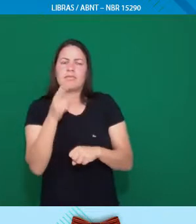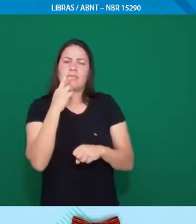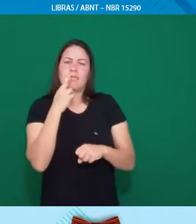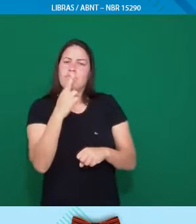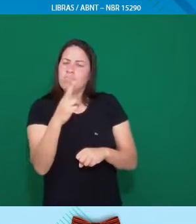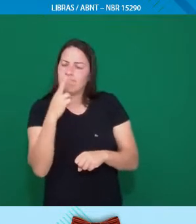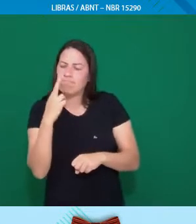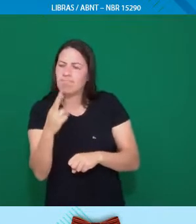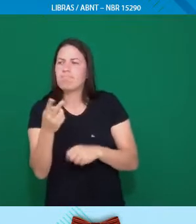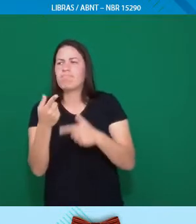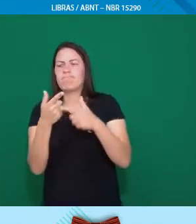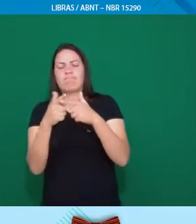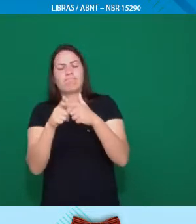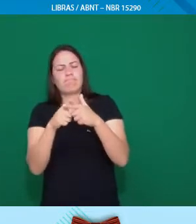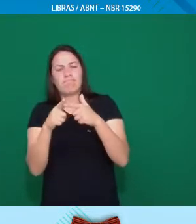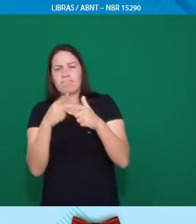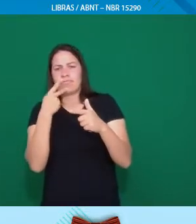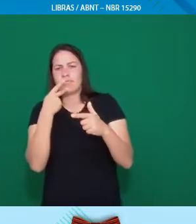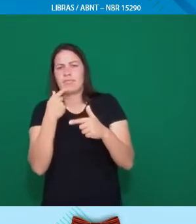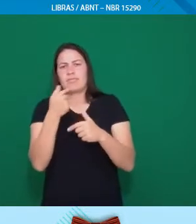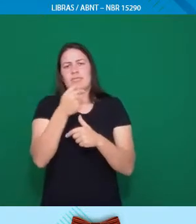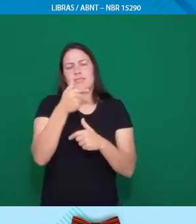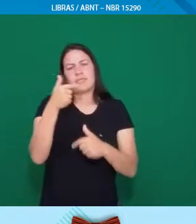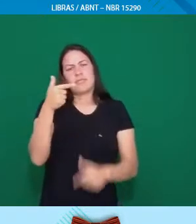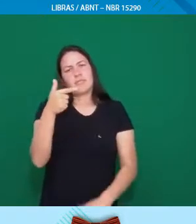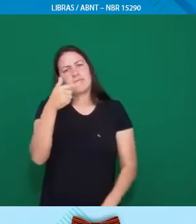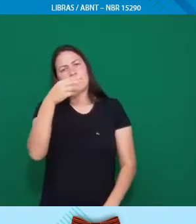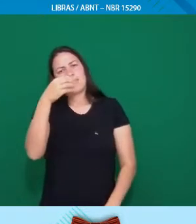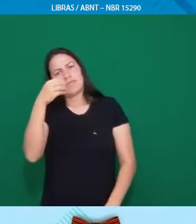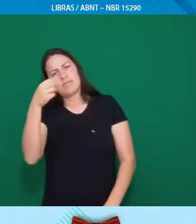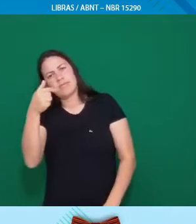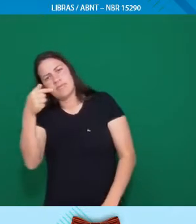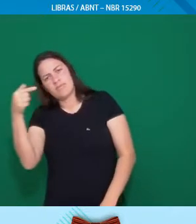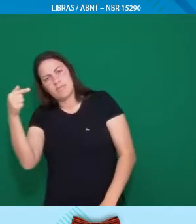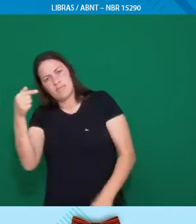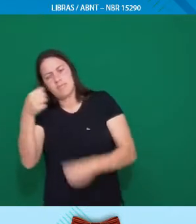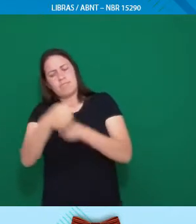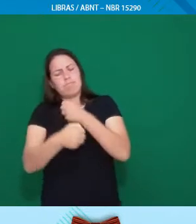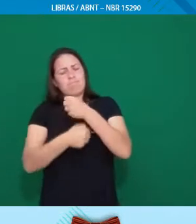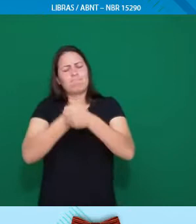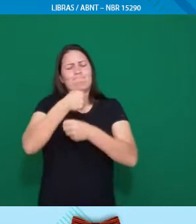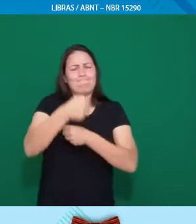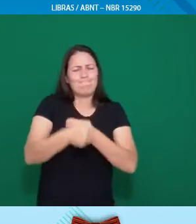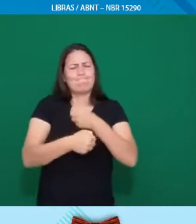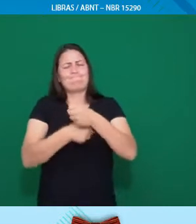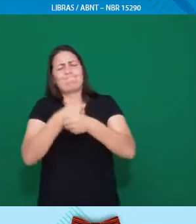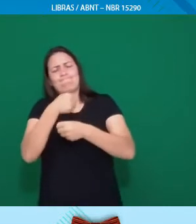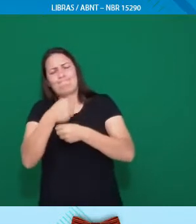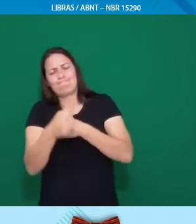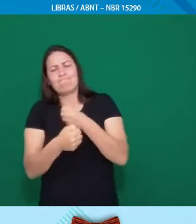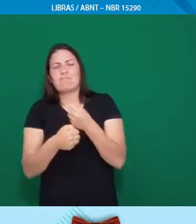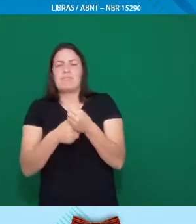amei é sempre o mesmo tema que a gente tá eu trago esse tema que desde 2017 não tem não tem sentido uma coisa dessa mas